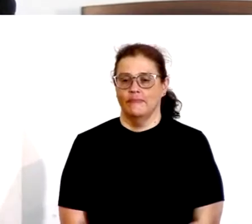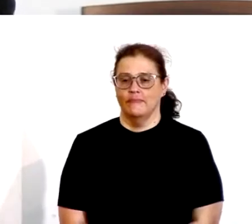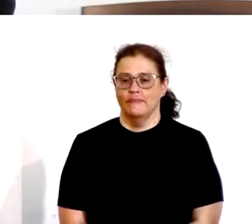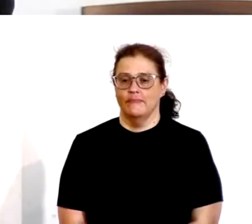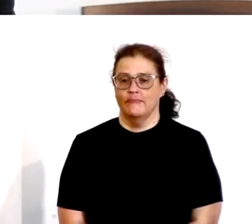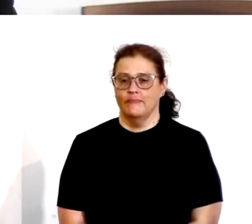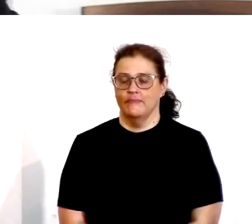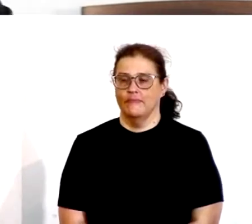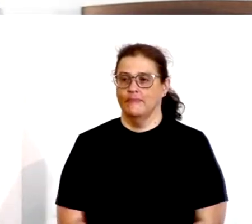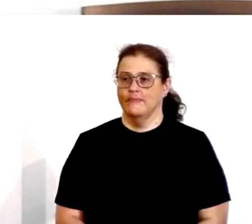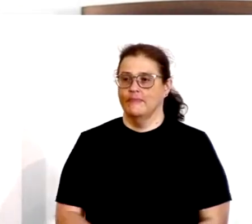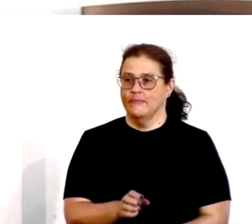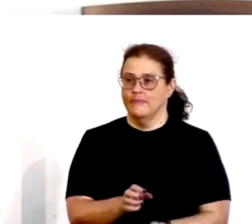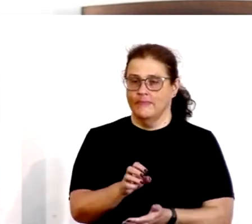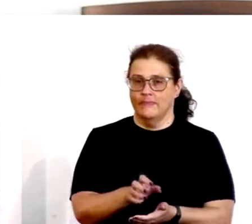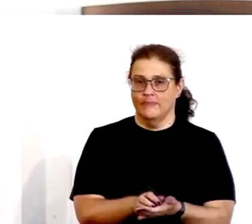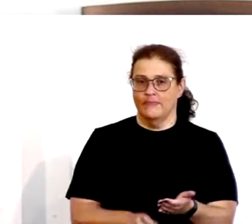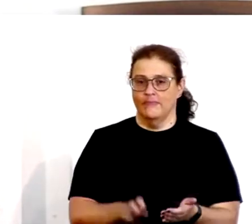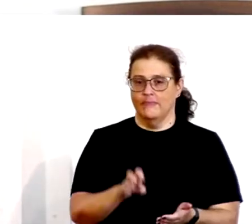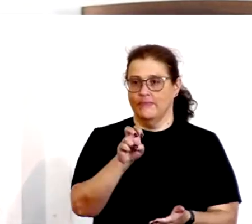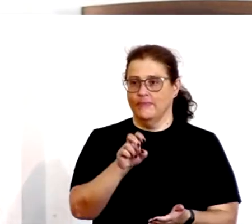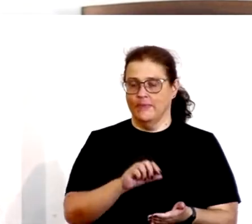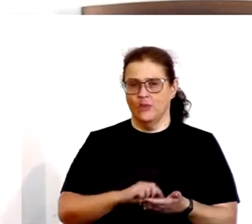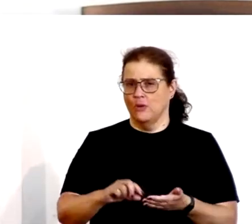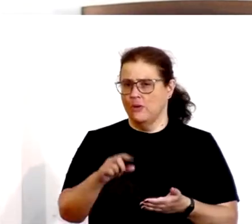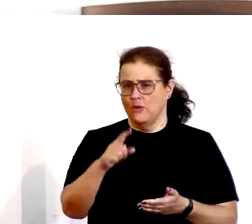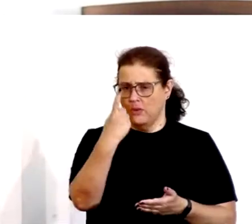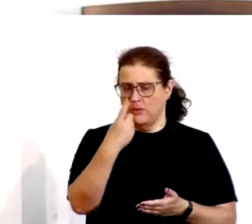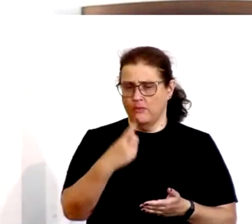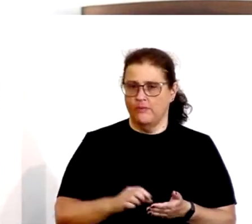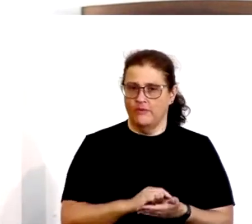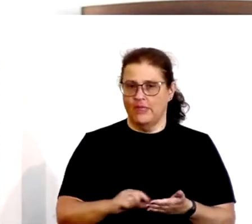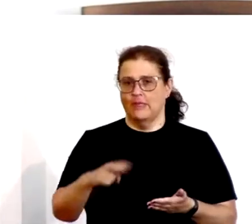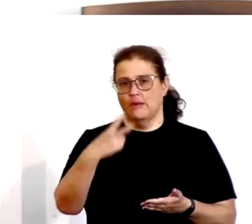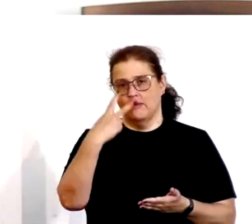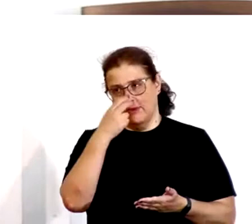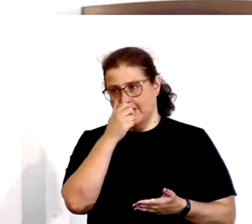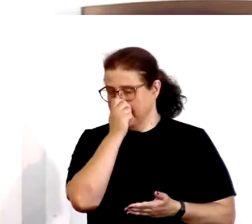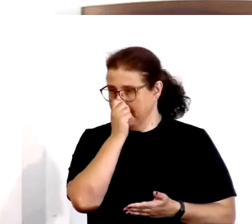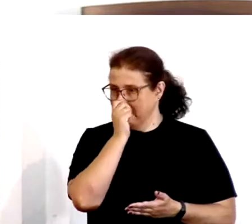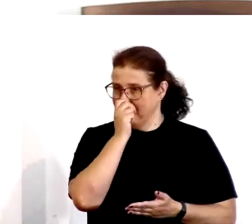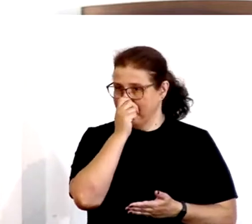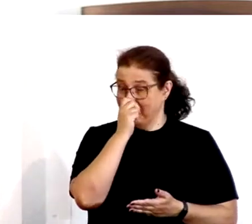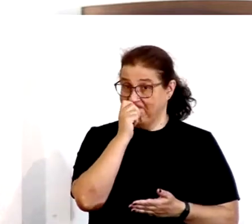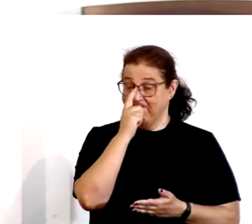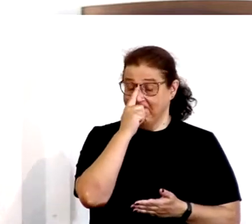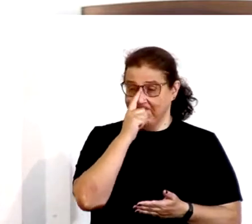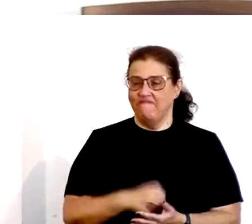Efésios capítulo 5, leremos apenas os dois primeiros versículos.